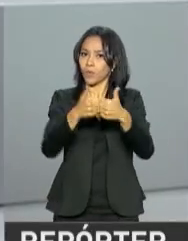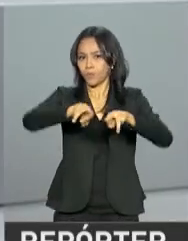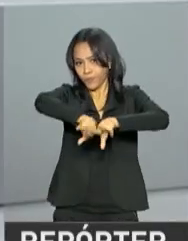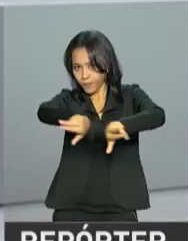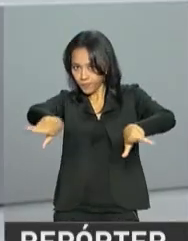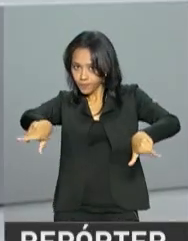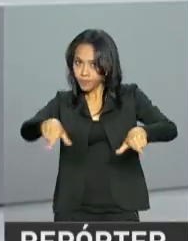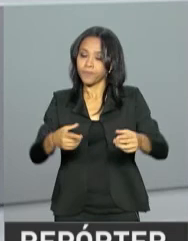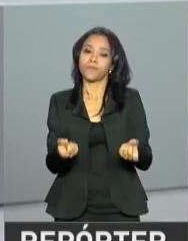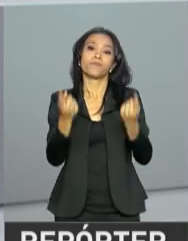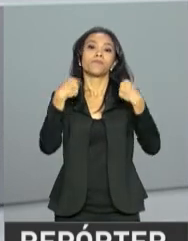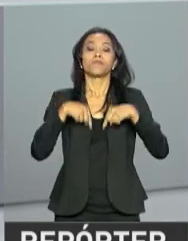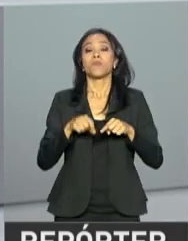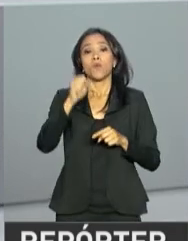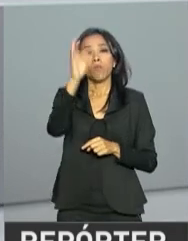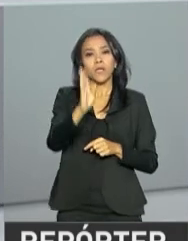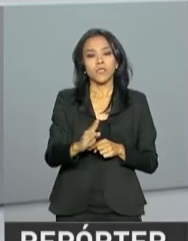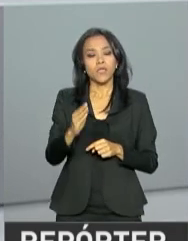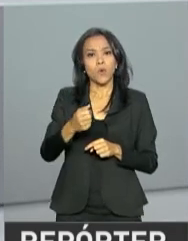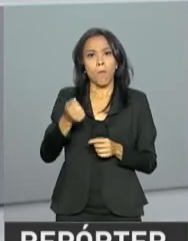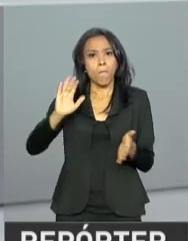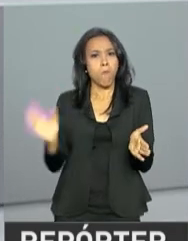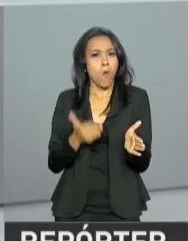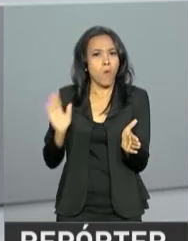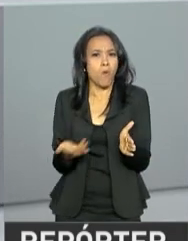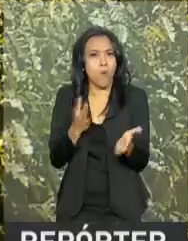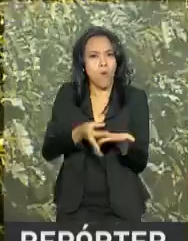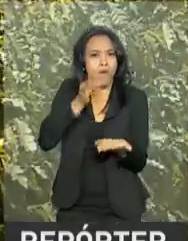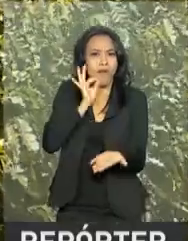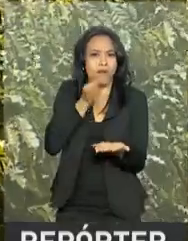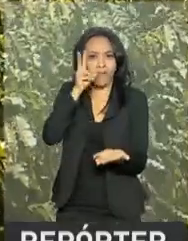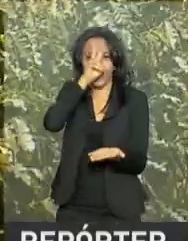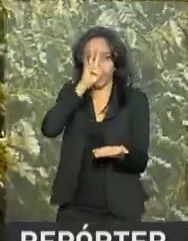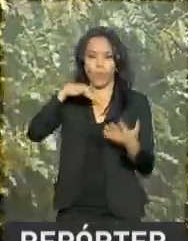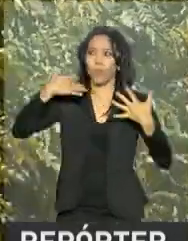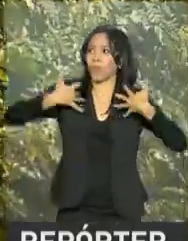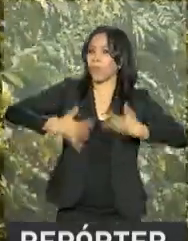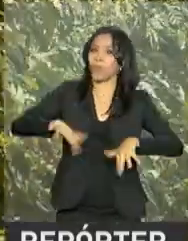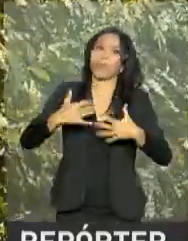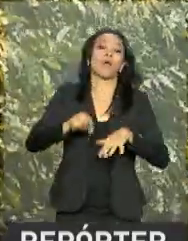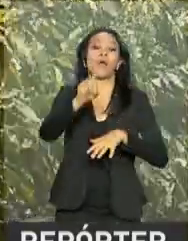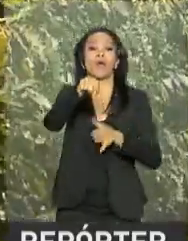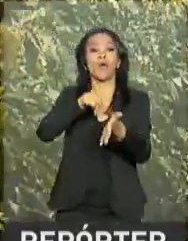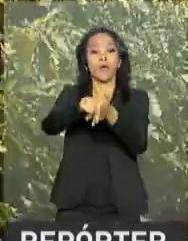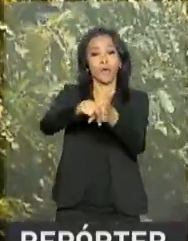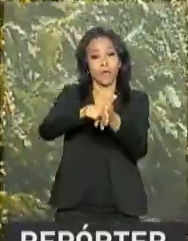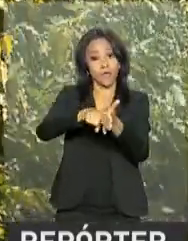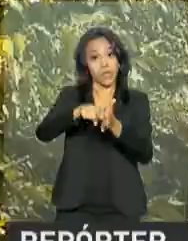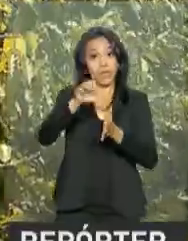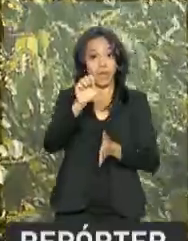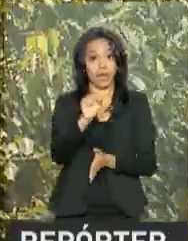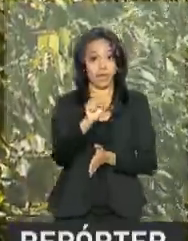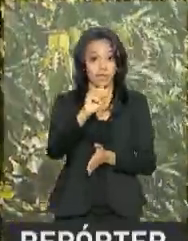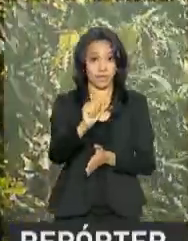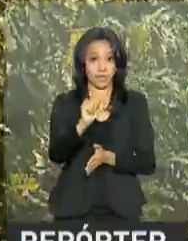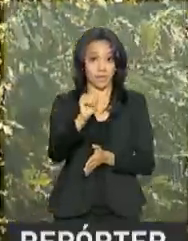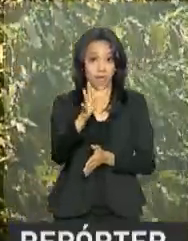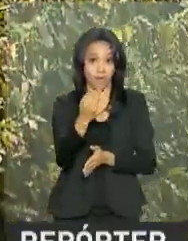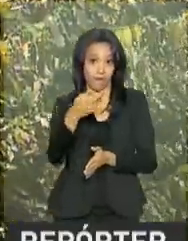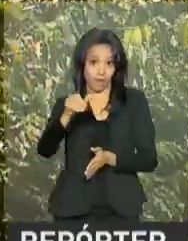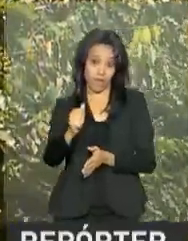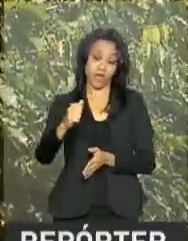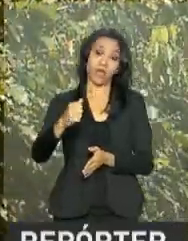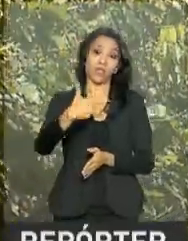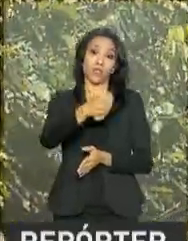brasil terá a maior produção de café da história é o que mostra o segundo levantamento da safra 2008 divulgado hoje pela